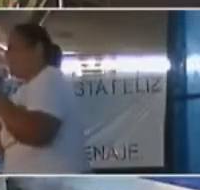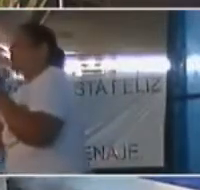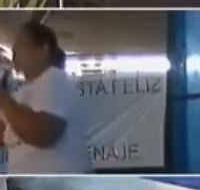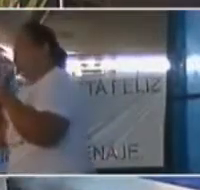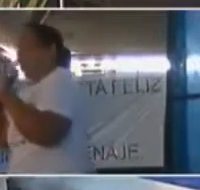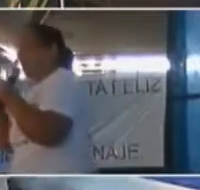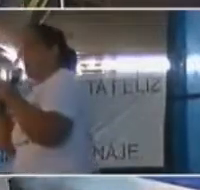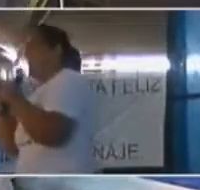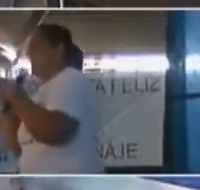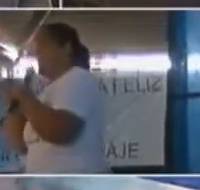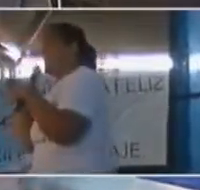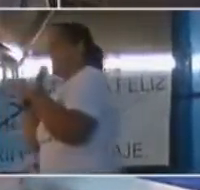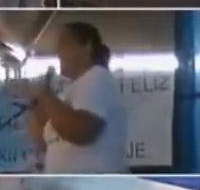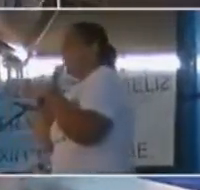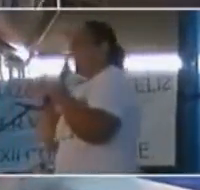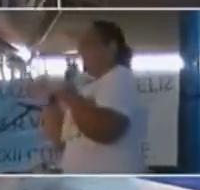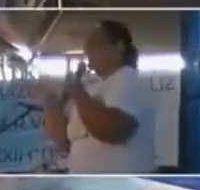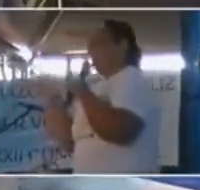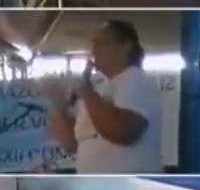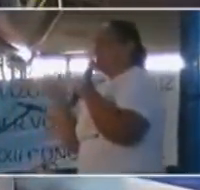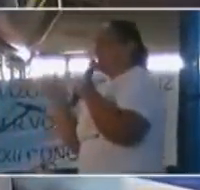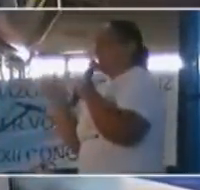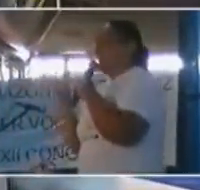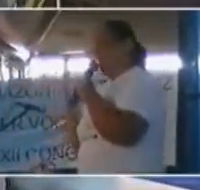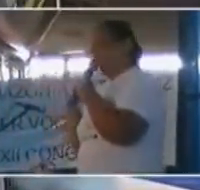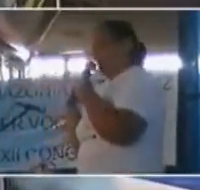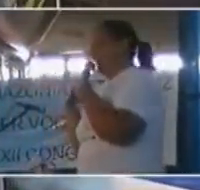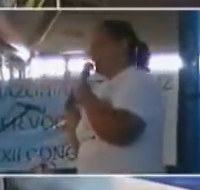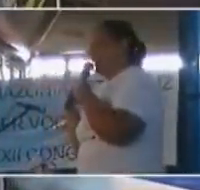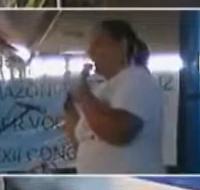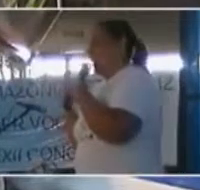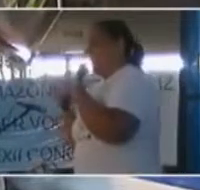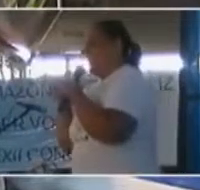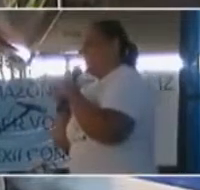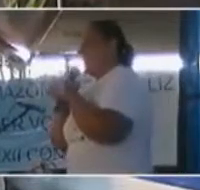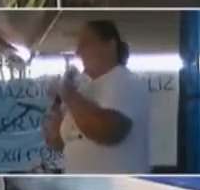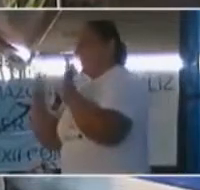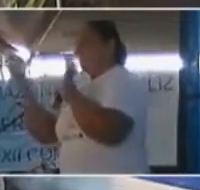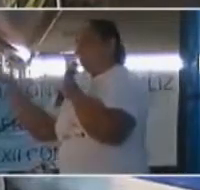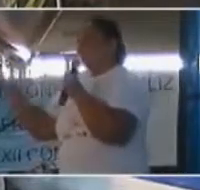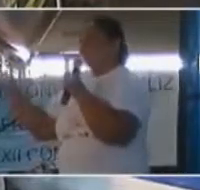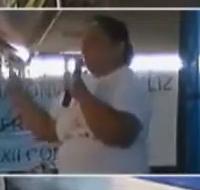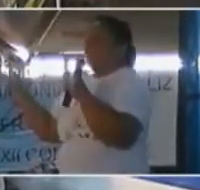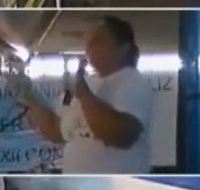Eles sabem pouquinho Libras, né? Então, eles...